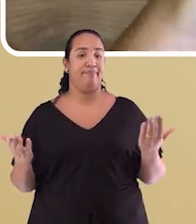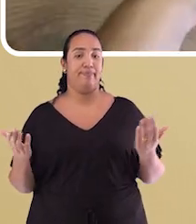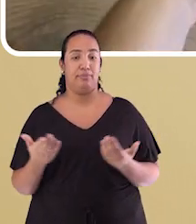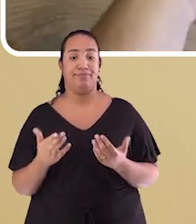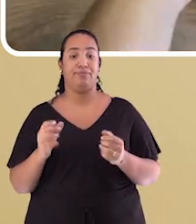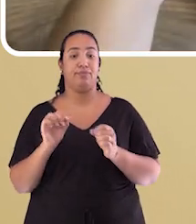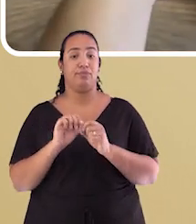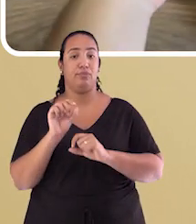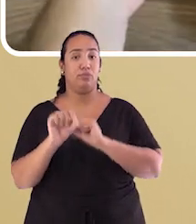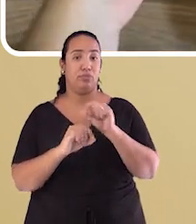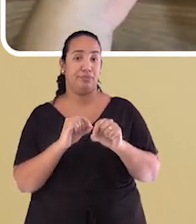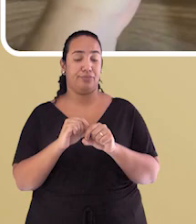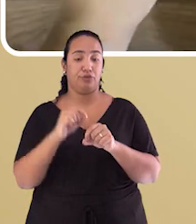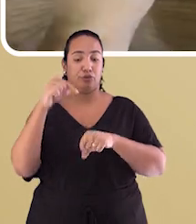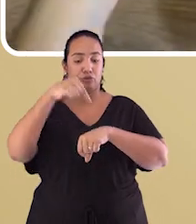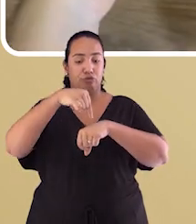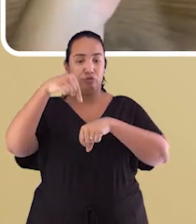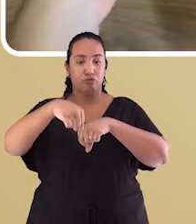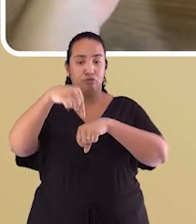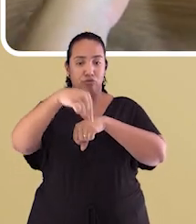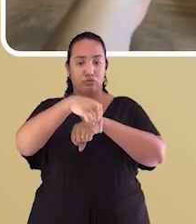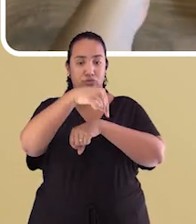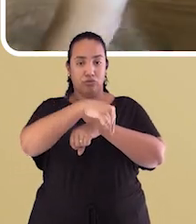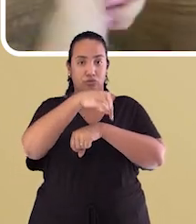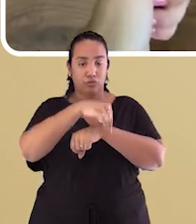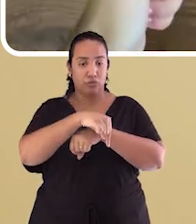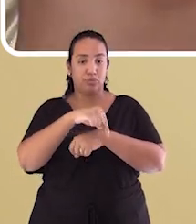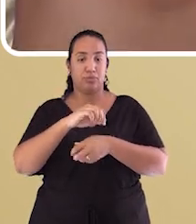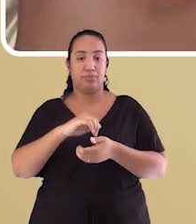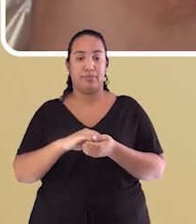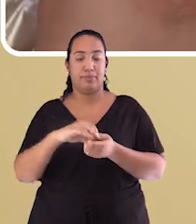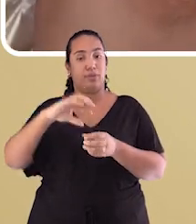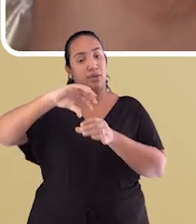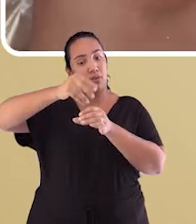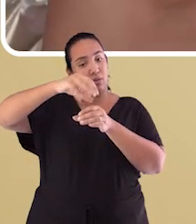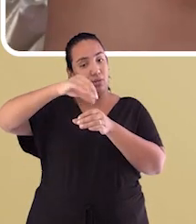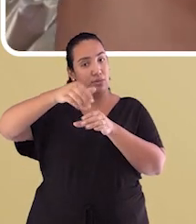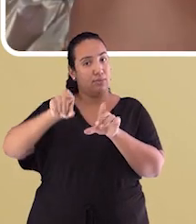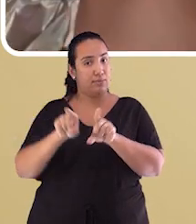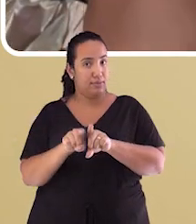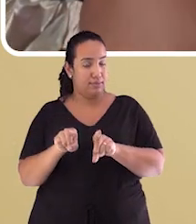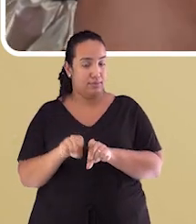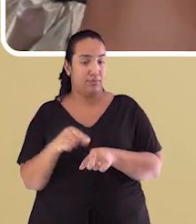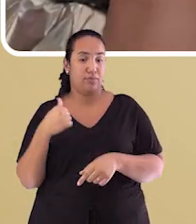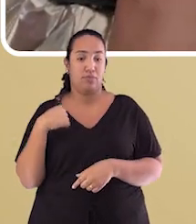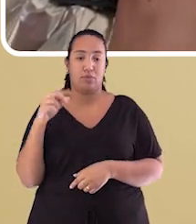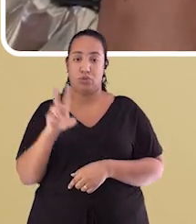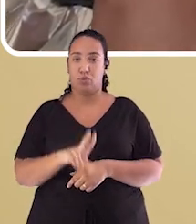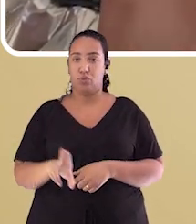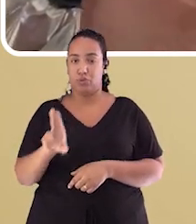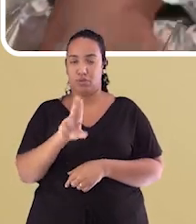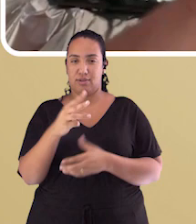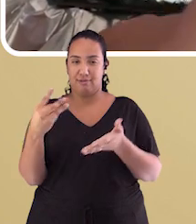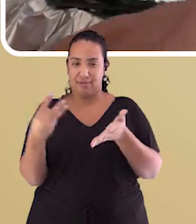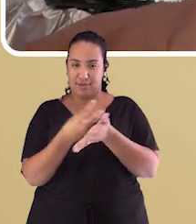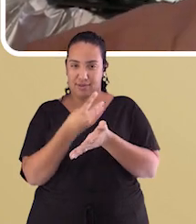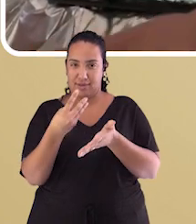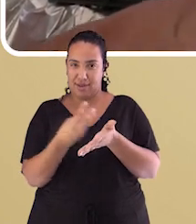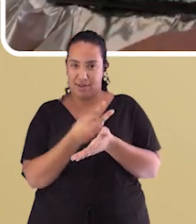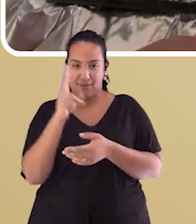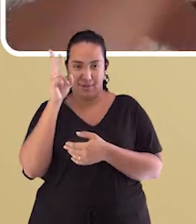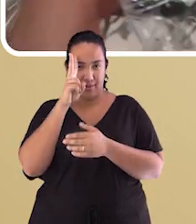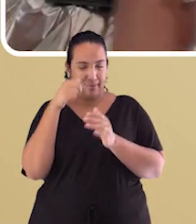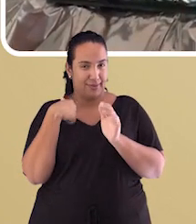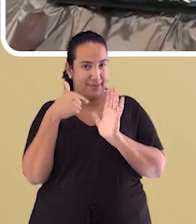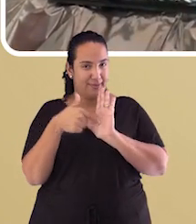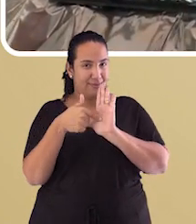nós vamos fazer alguns furos na parte da extremidade e na parte da tampinha. Eu utilizei aquele garfinho que eu